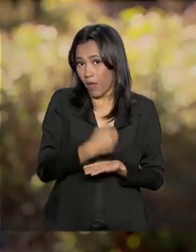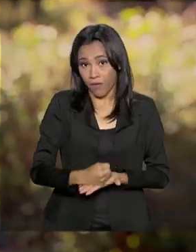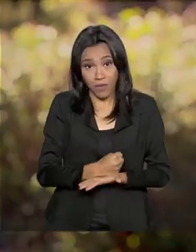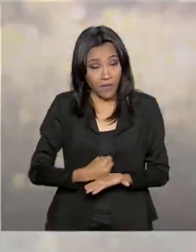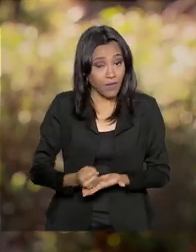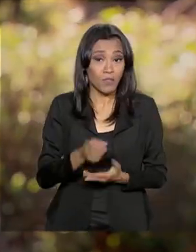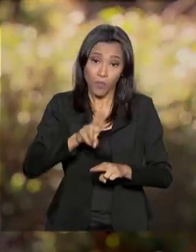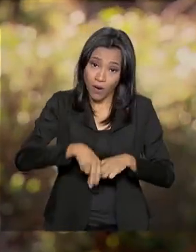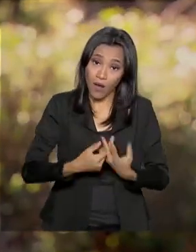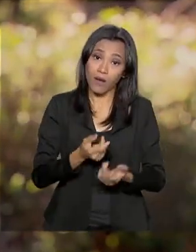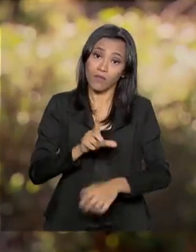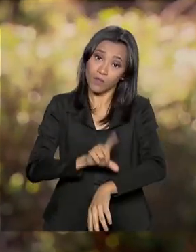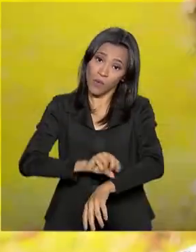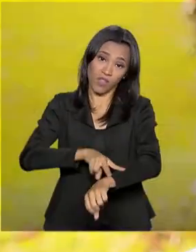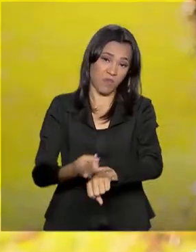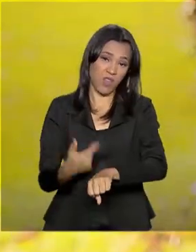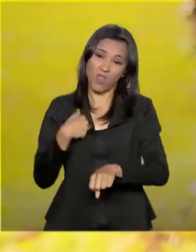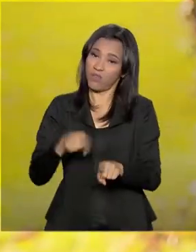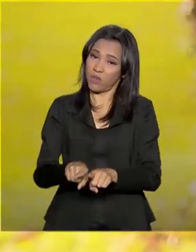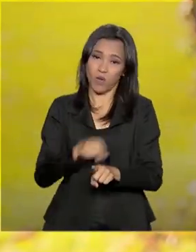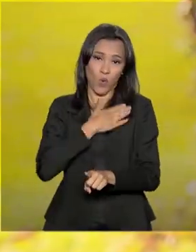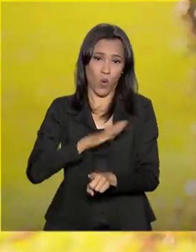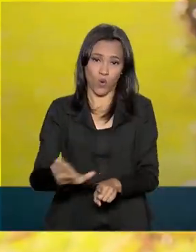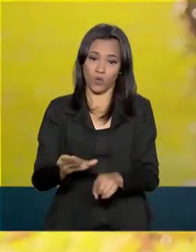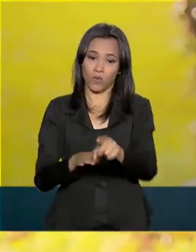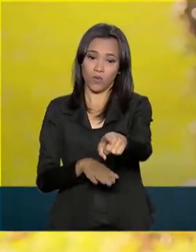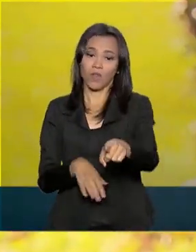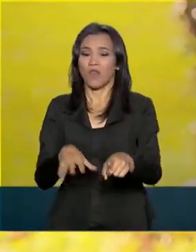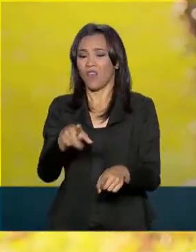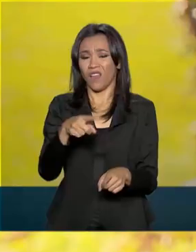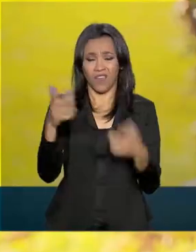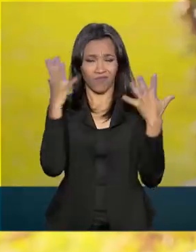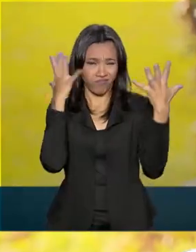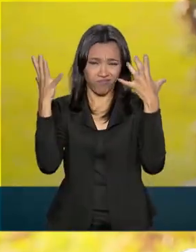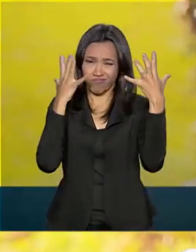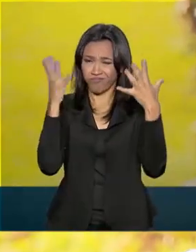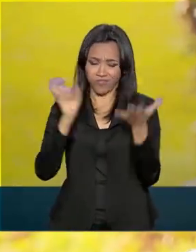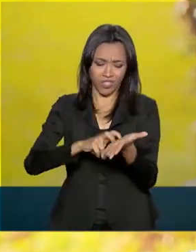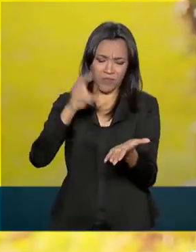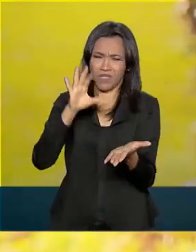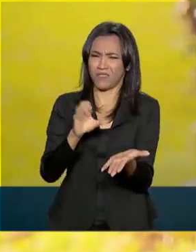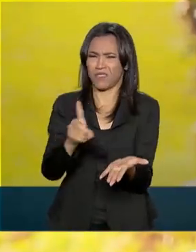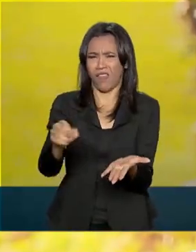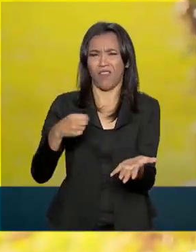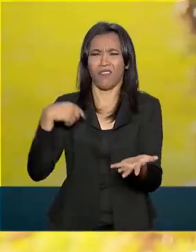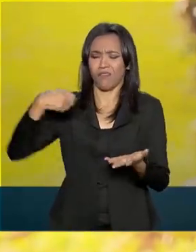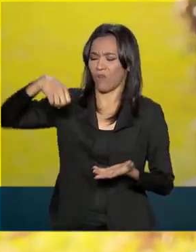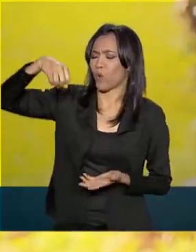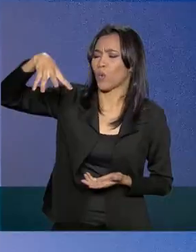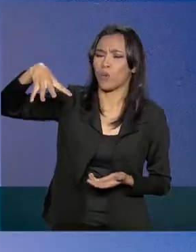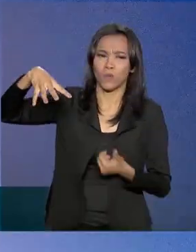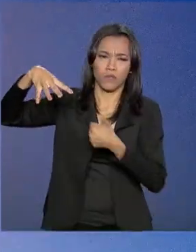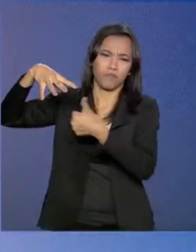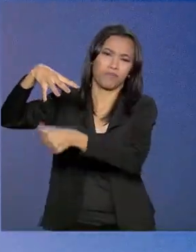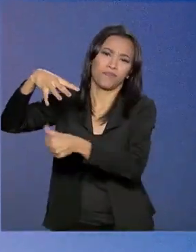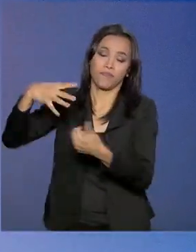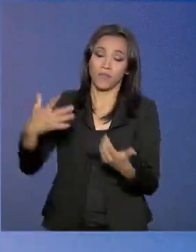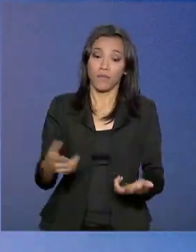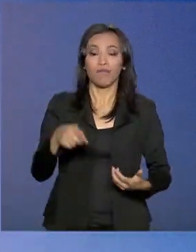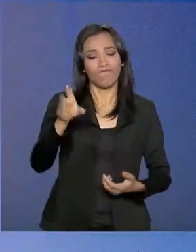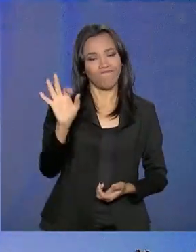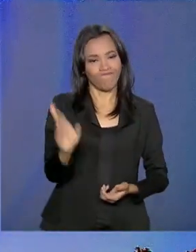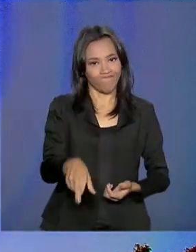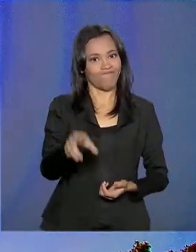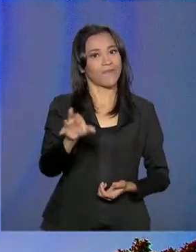horário de verão eu também não gosto controla totalmente a gente acorda muito mais cedo em que acendeu mais luzes a zaga está